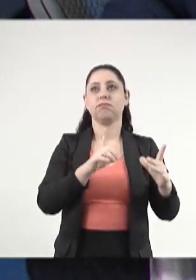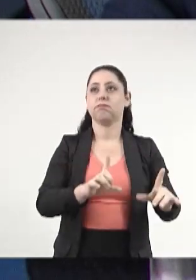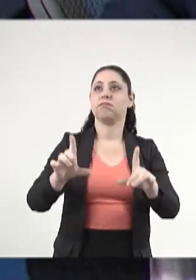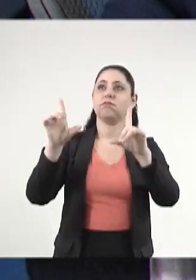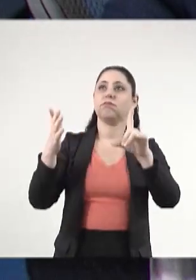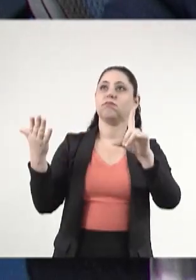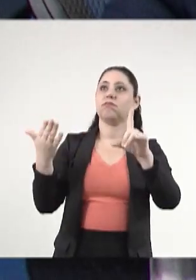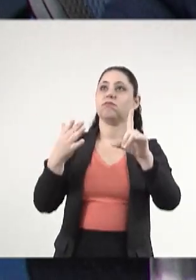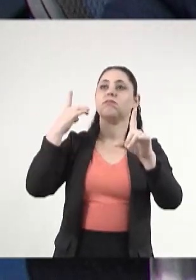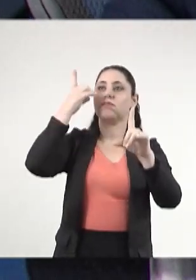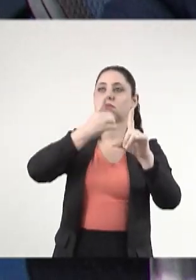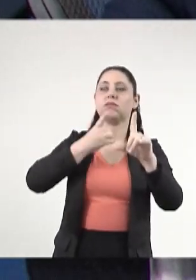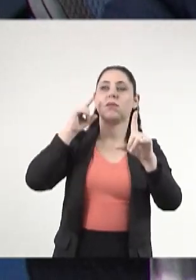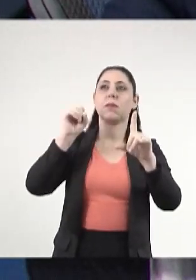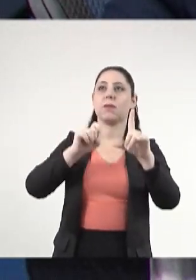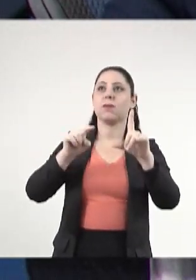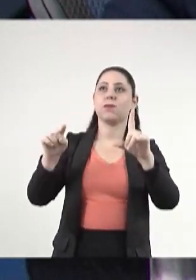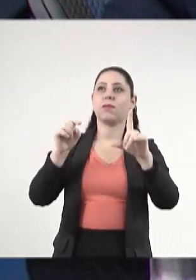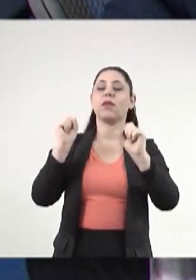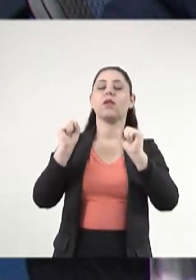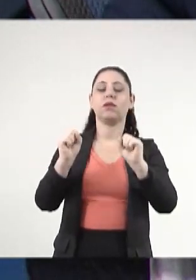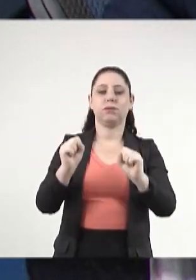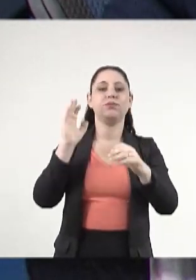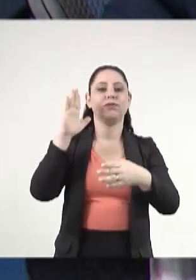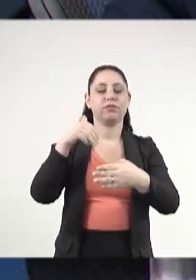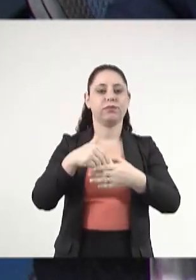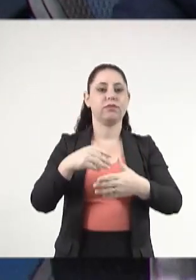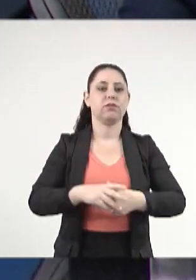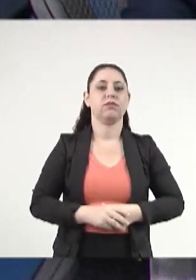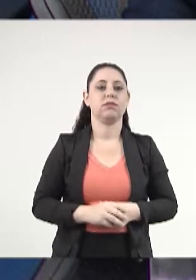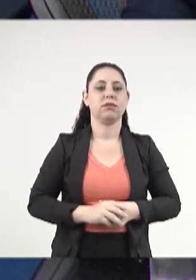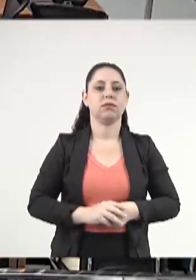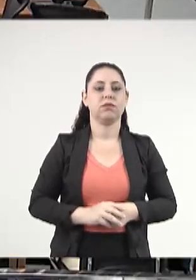votação. Senhores deputados, para a votação.